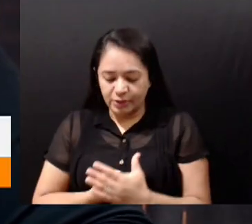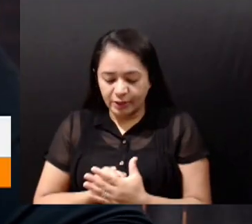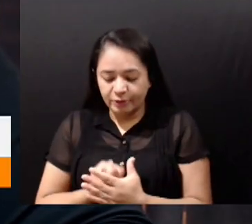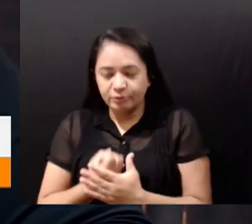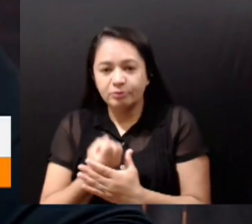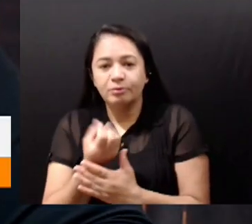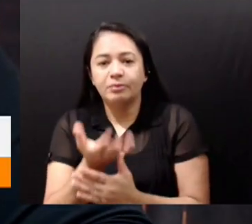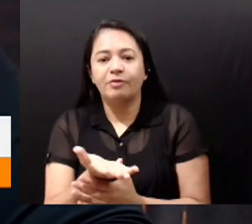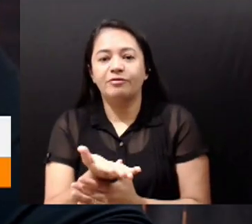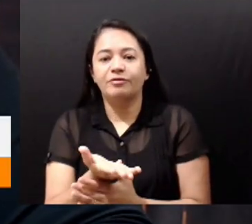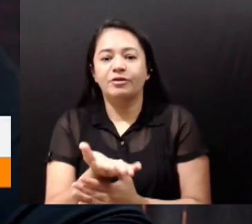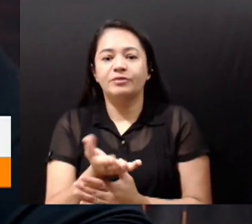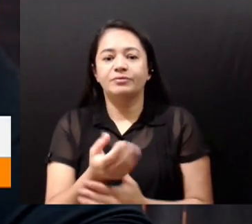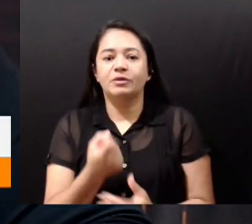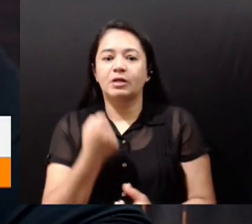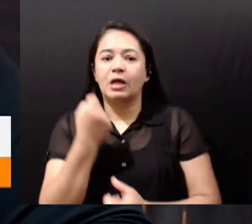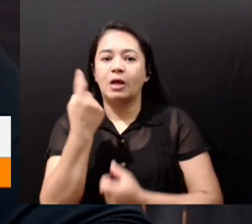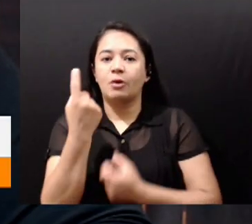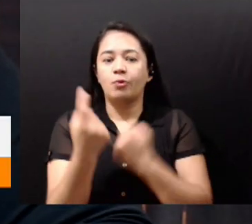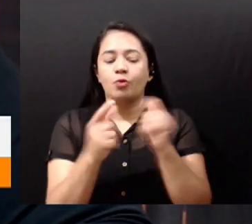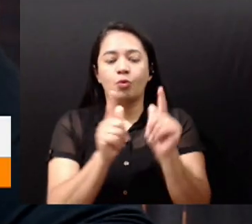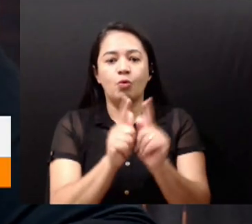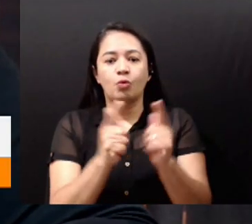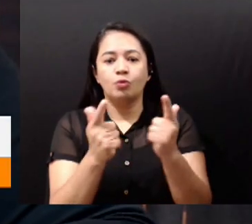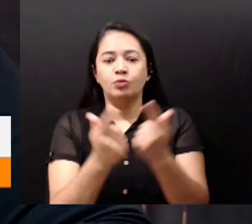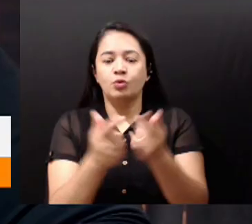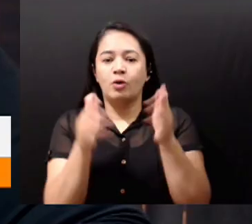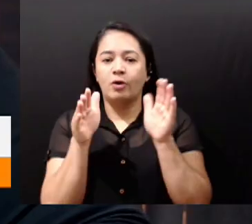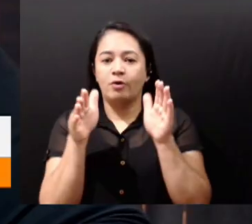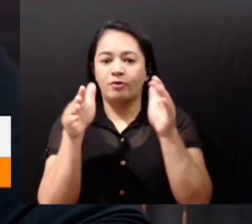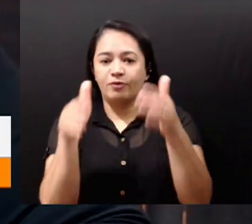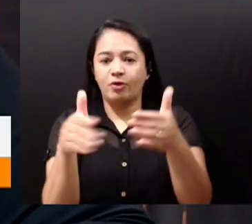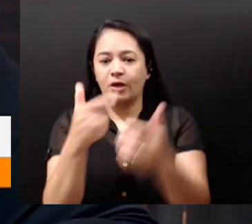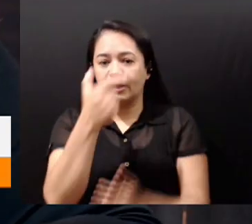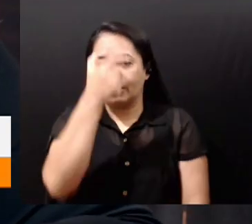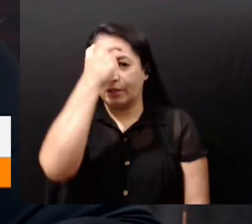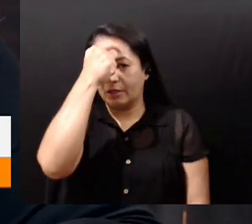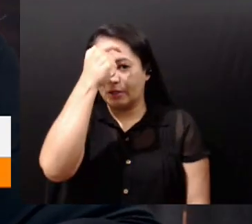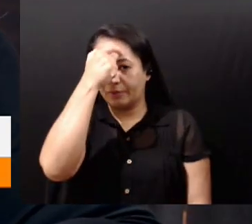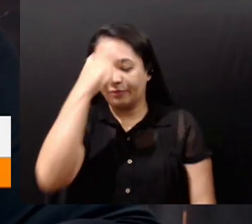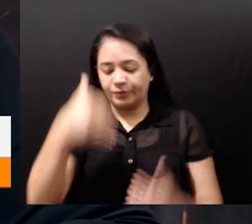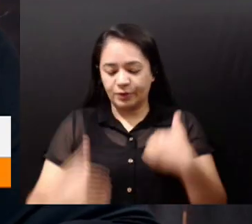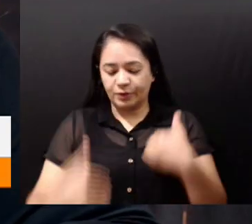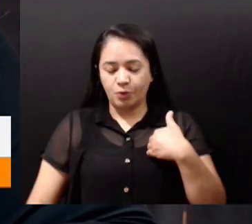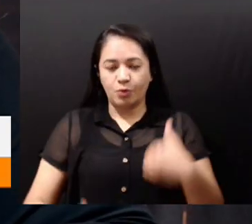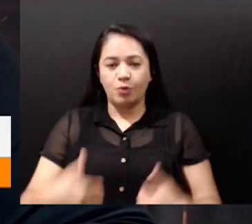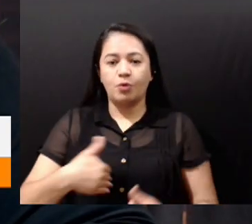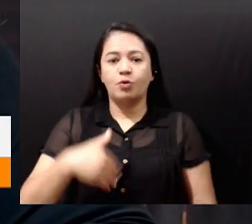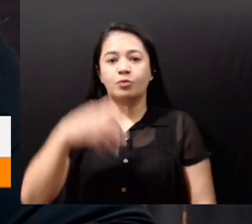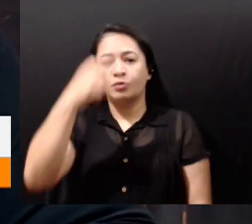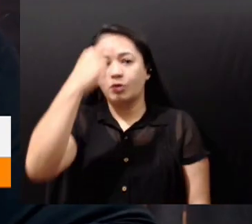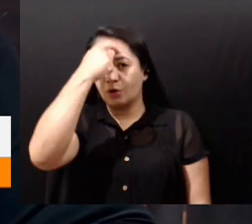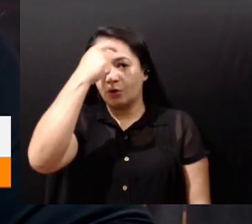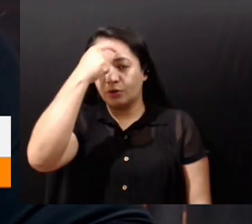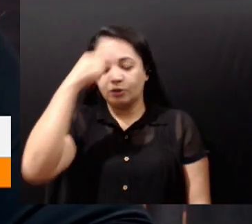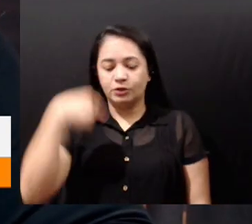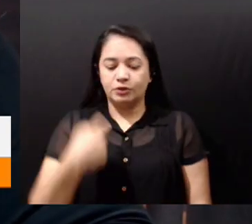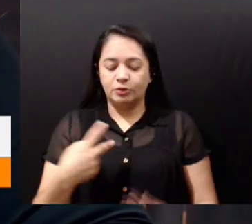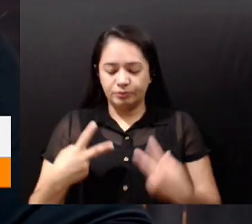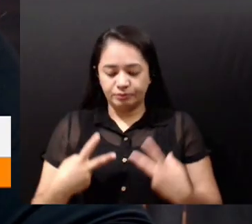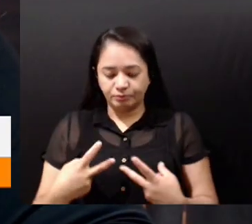alguns grupos voltados para a consciência, chamado Corpo e Consciência, onde a gente olhava para esse vazio para